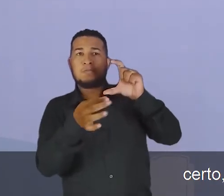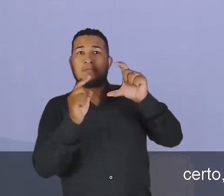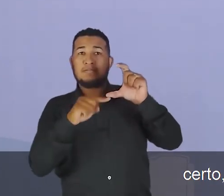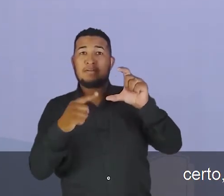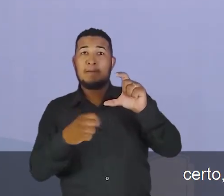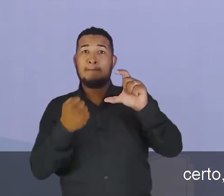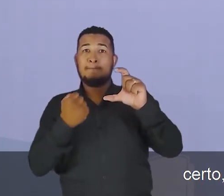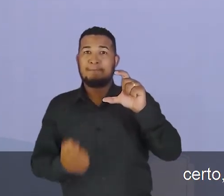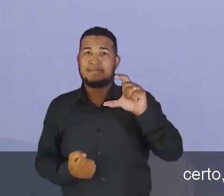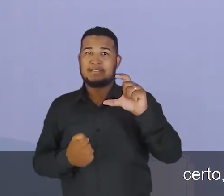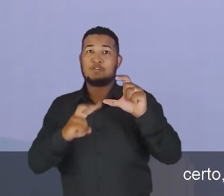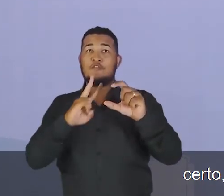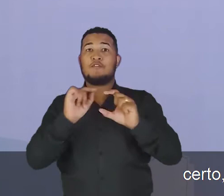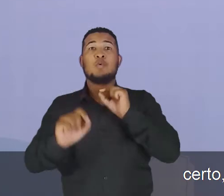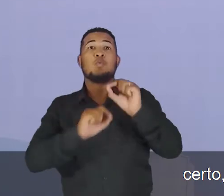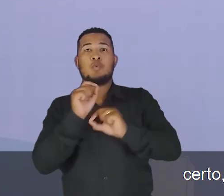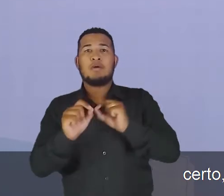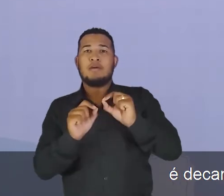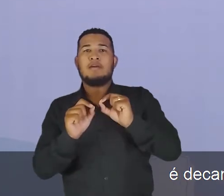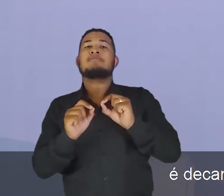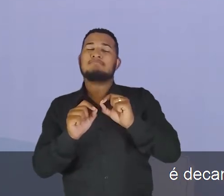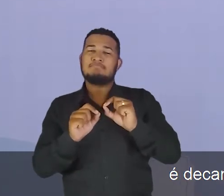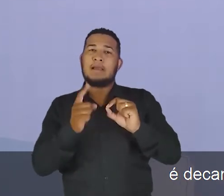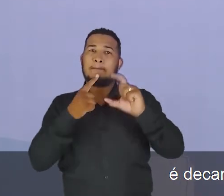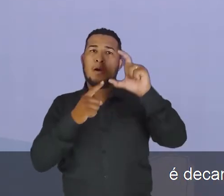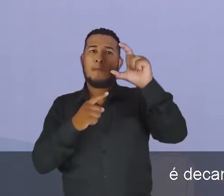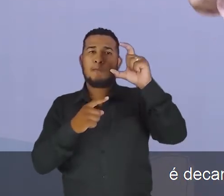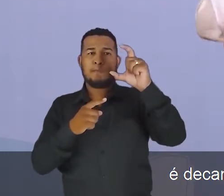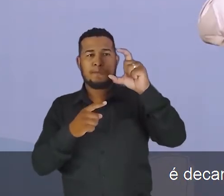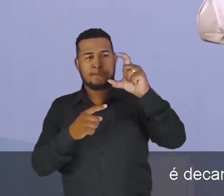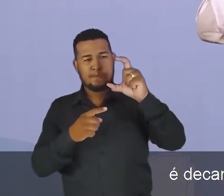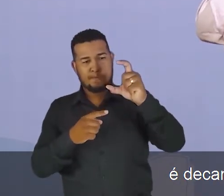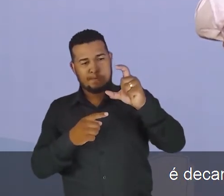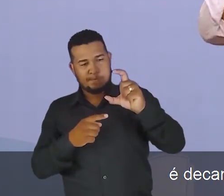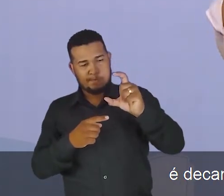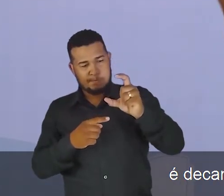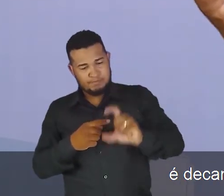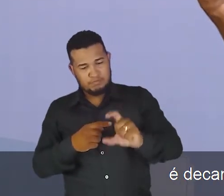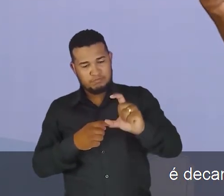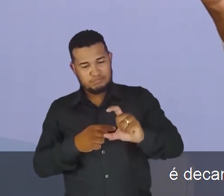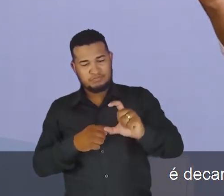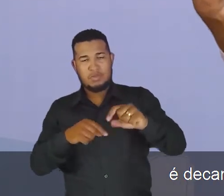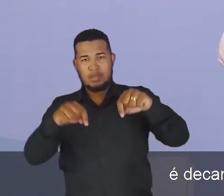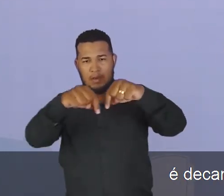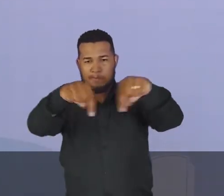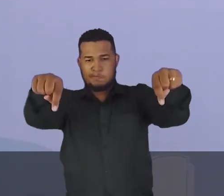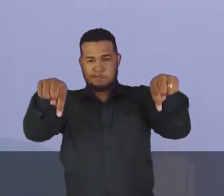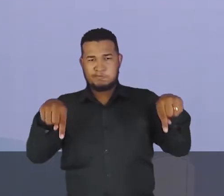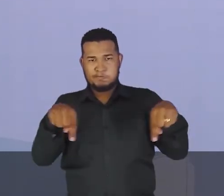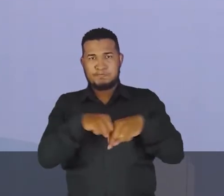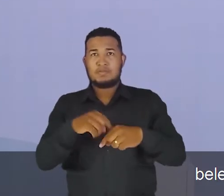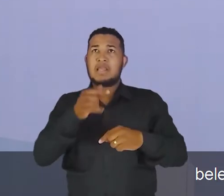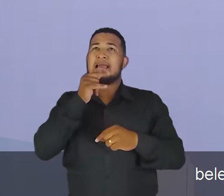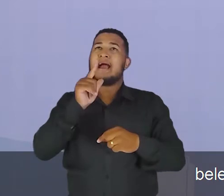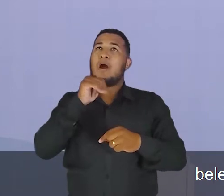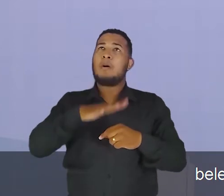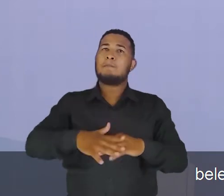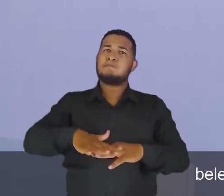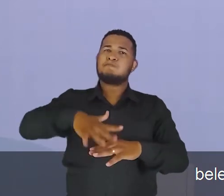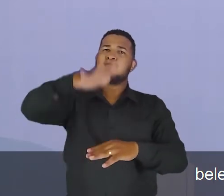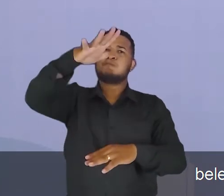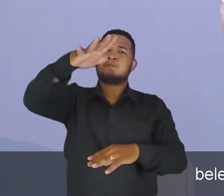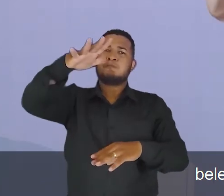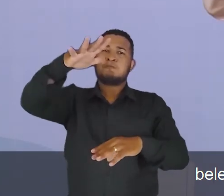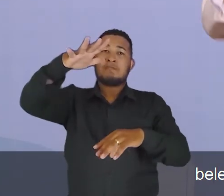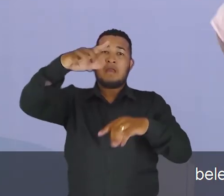peso delas, elas vão decantar. O que é decantar? Elas vão para o fundo desse próximo tanque, né, da estação de tratamento.